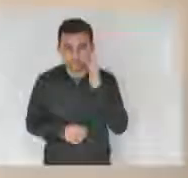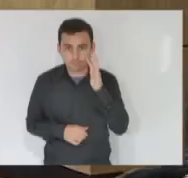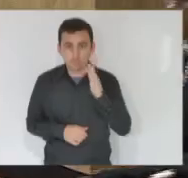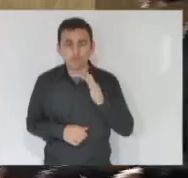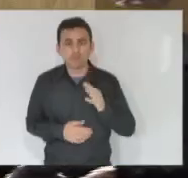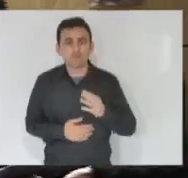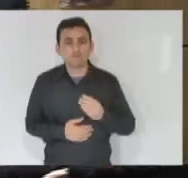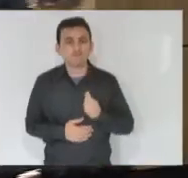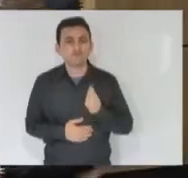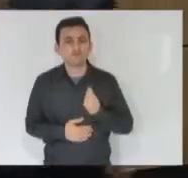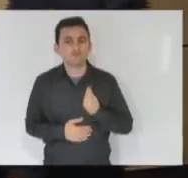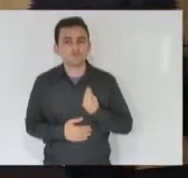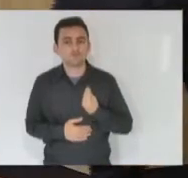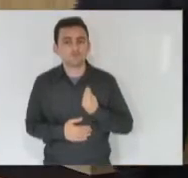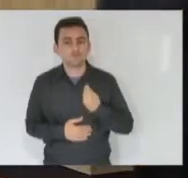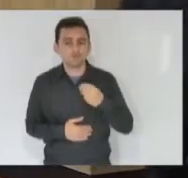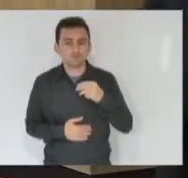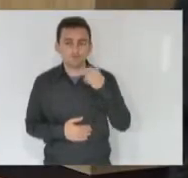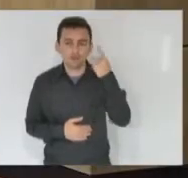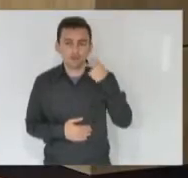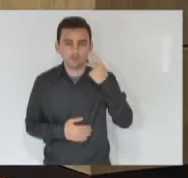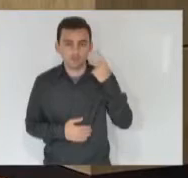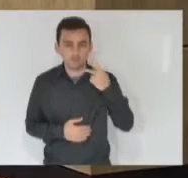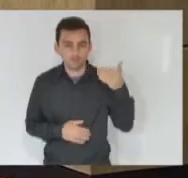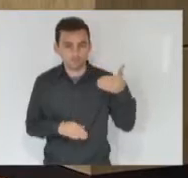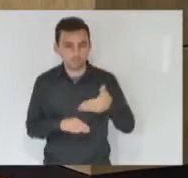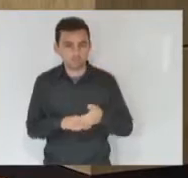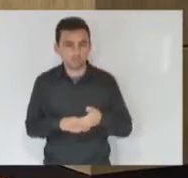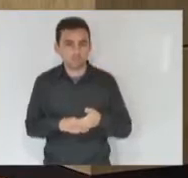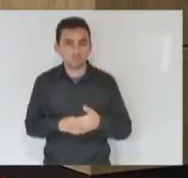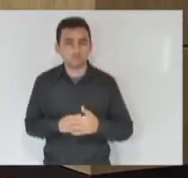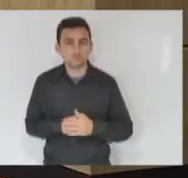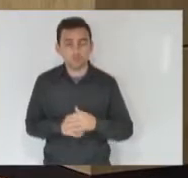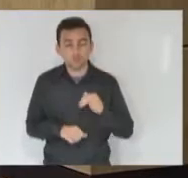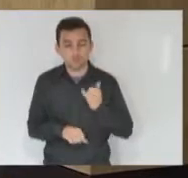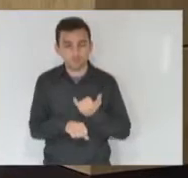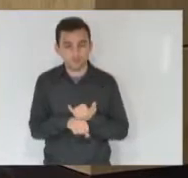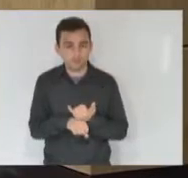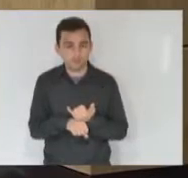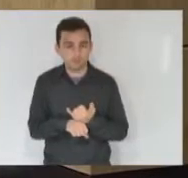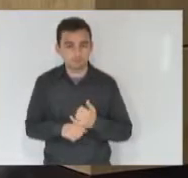Wilson Correia. Vereador, seja sempre muito bem-vindo na casa. Joinville.